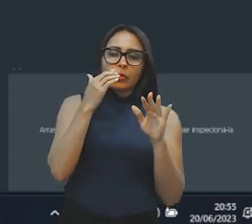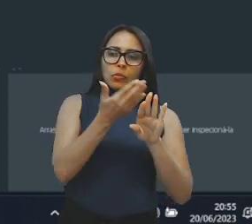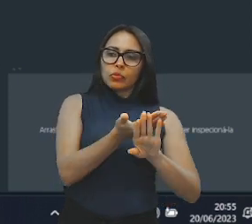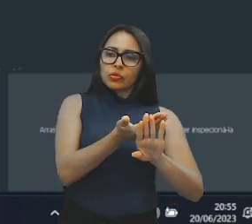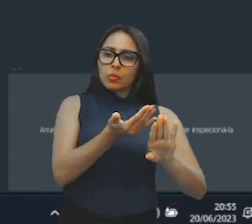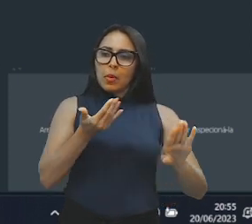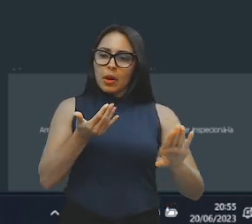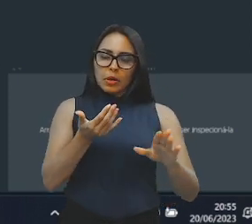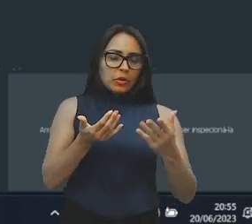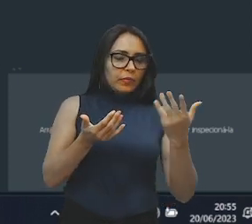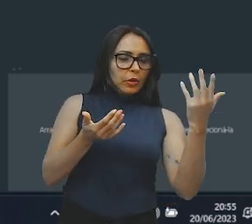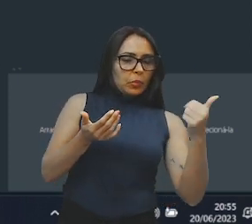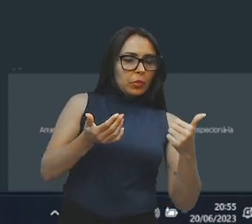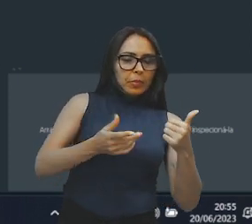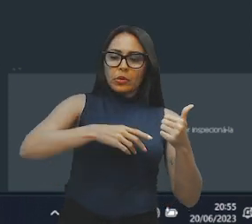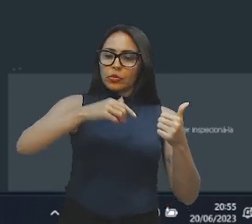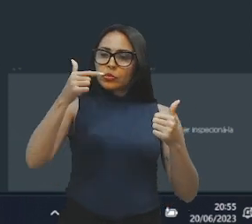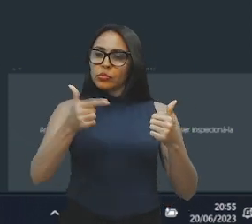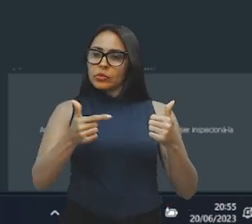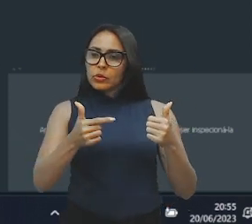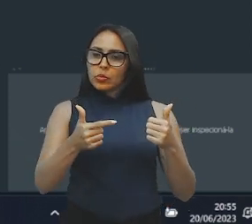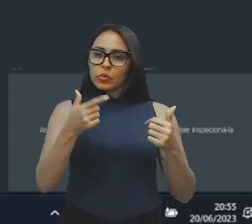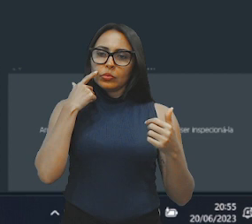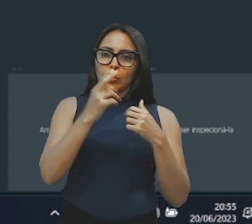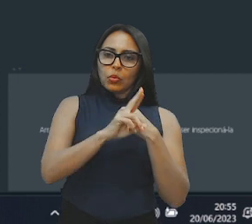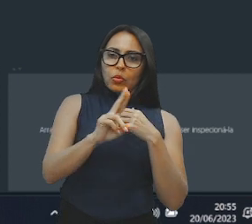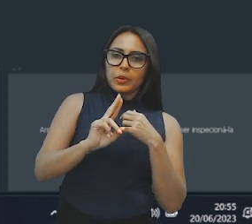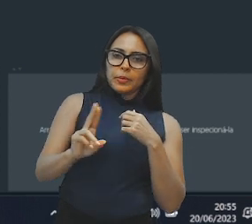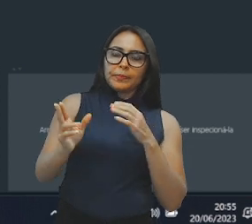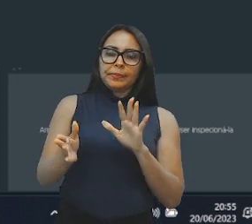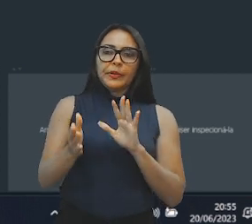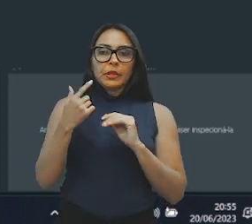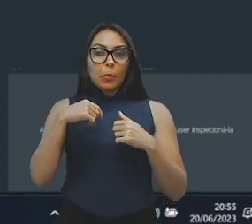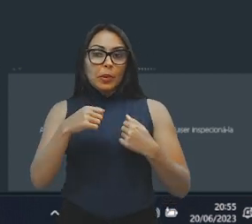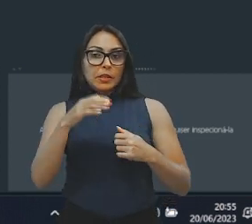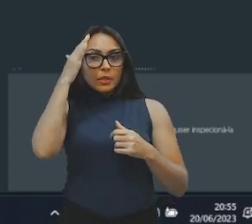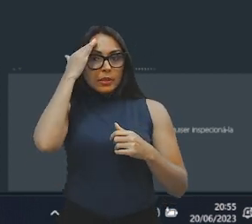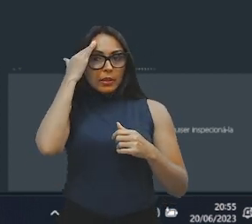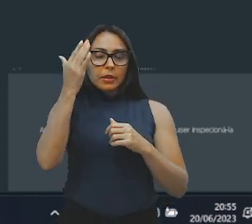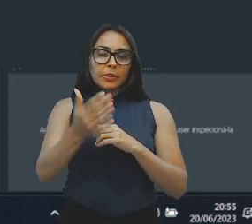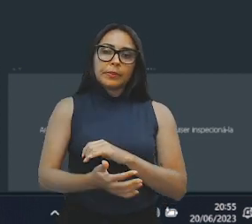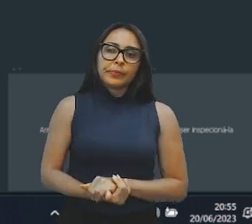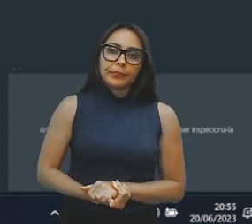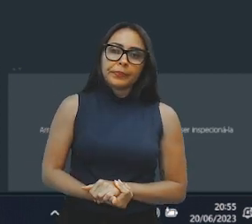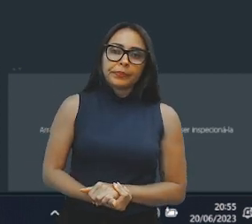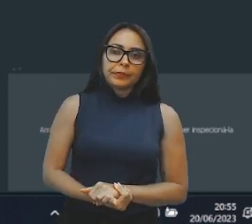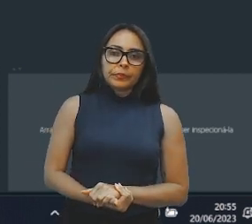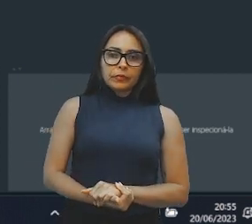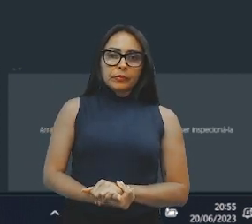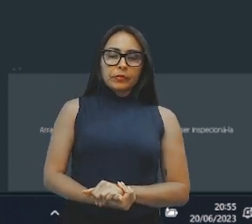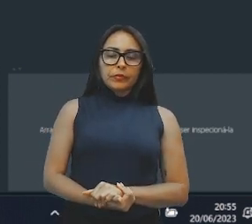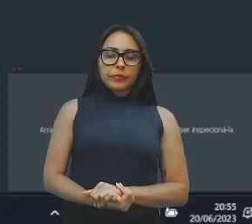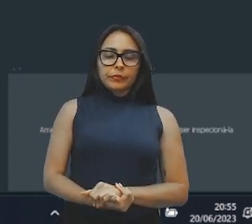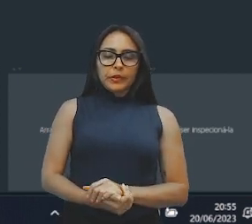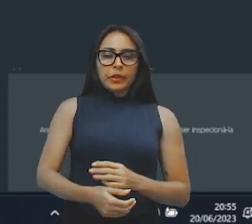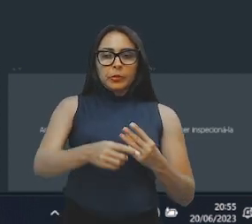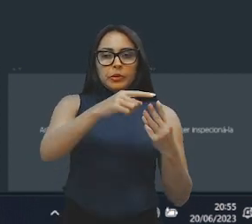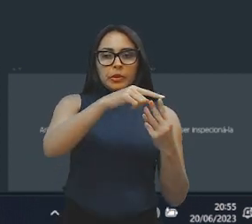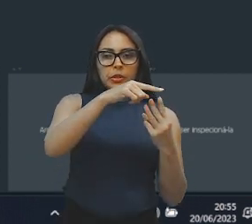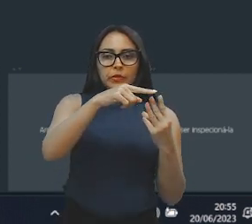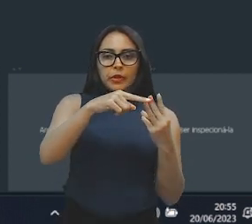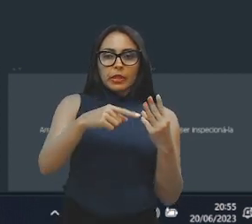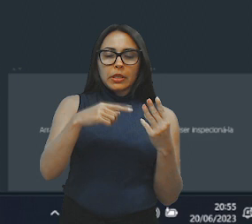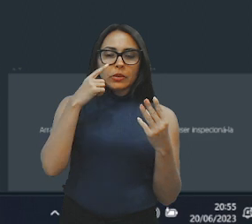do segundo nome, então a gente tem que levar isso em consideração. Temos aqui três variáveis do tipo inteiro, um contador